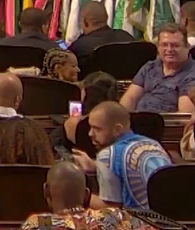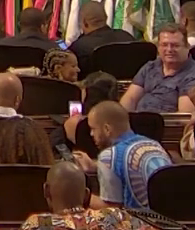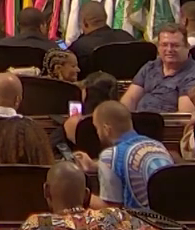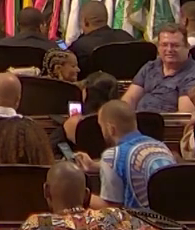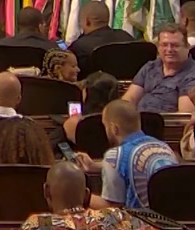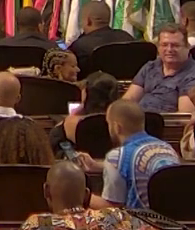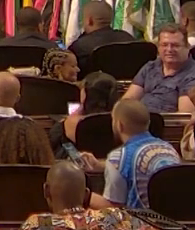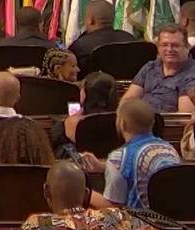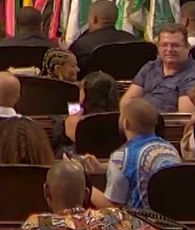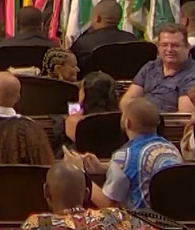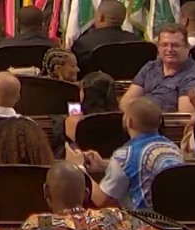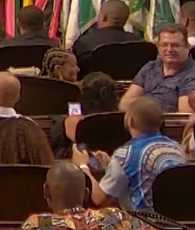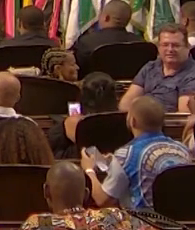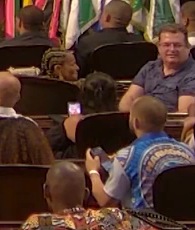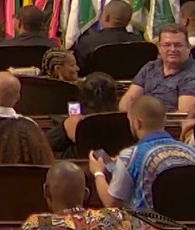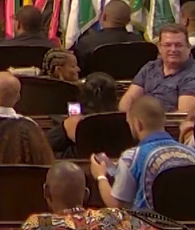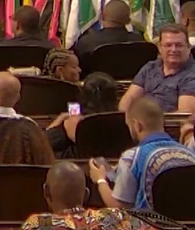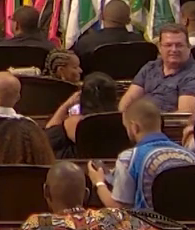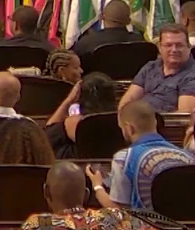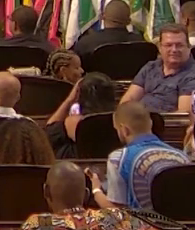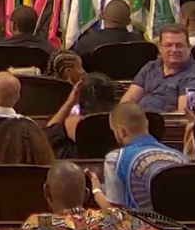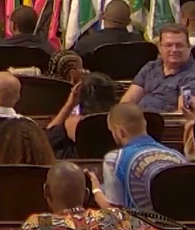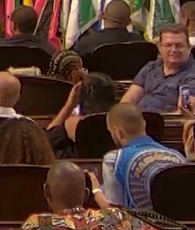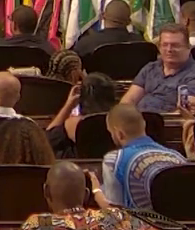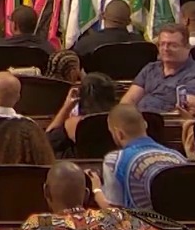Senhoras e senhores,